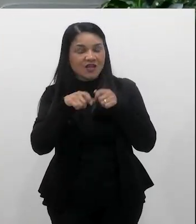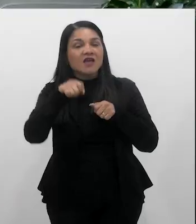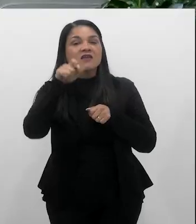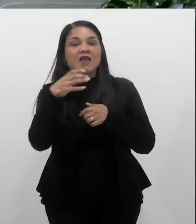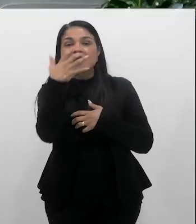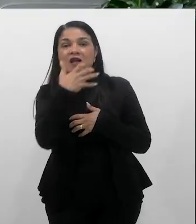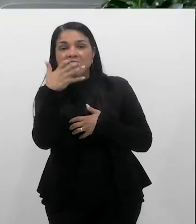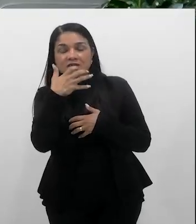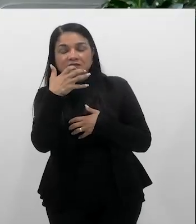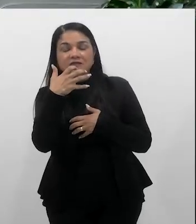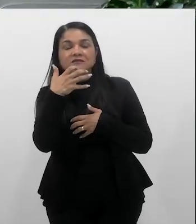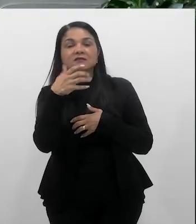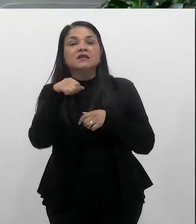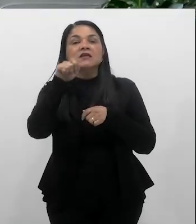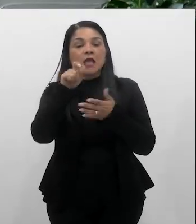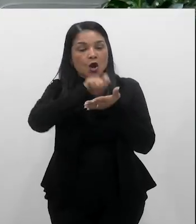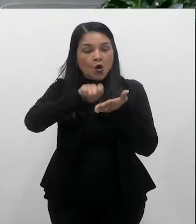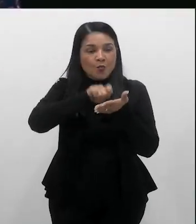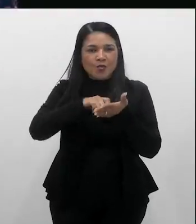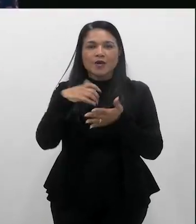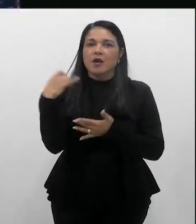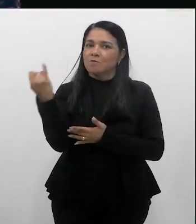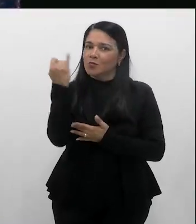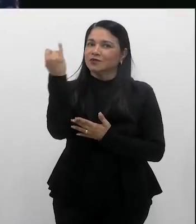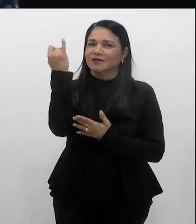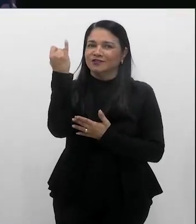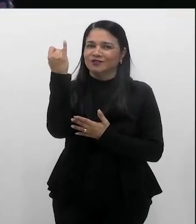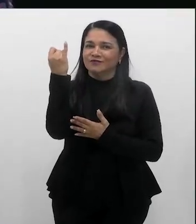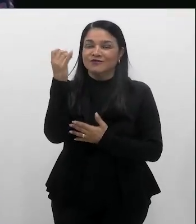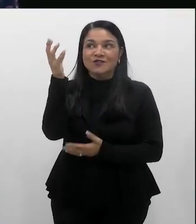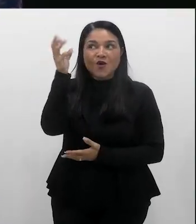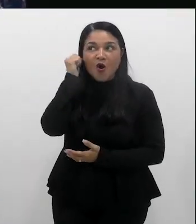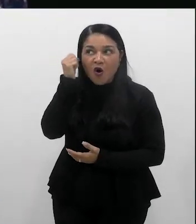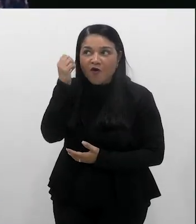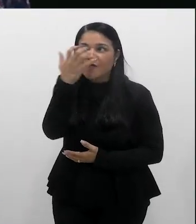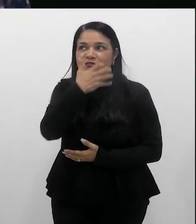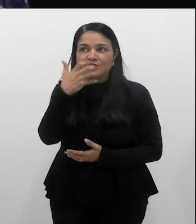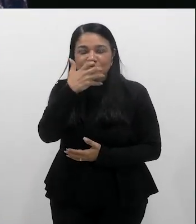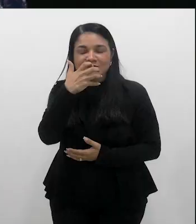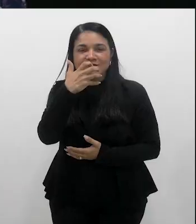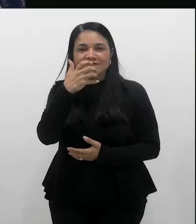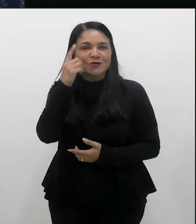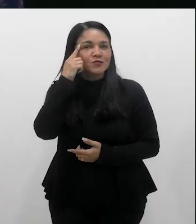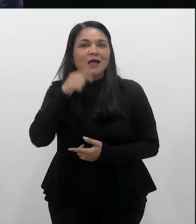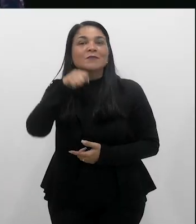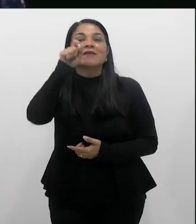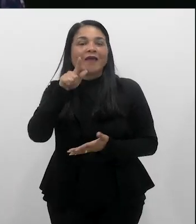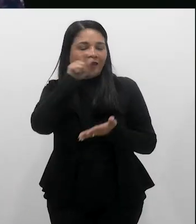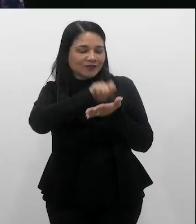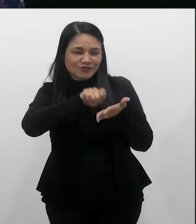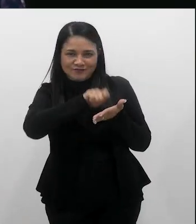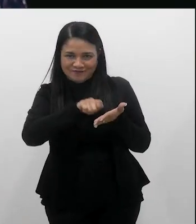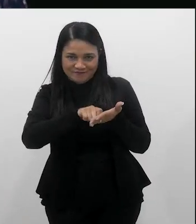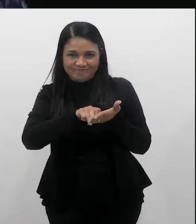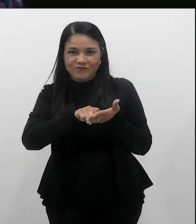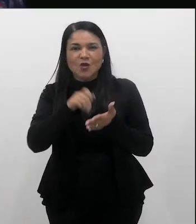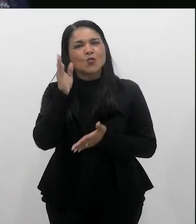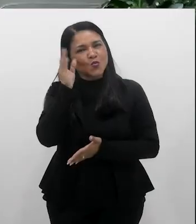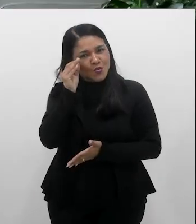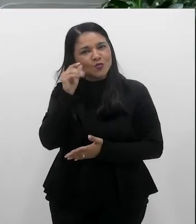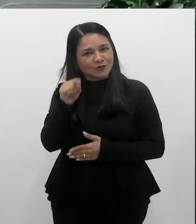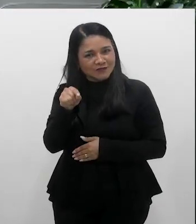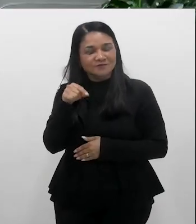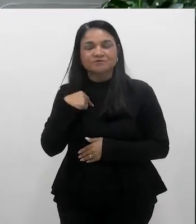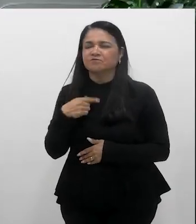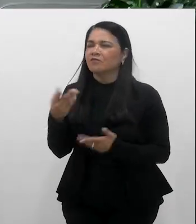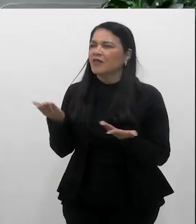quem canta dizer quem compõe. Porque muitas vezes você ouve a música e não sabe de quem é. Isso é uma coisa curiosa, né? Eu